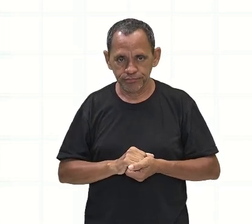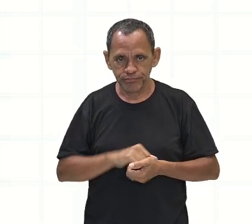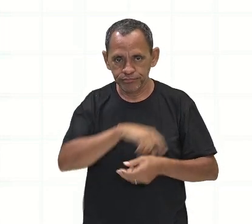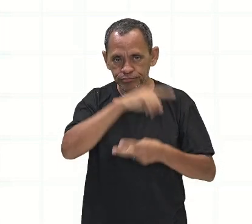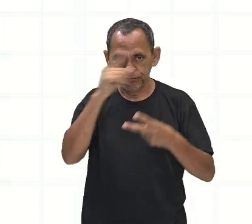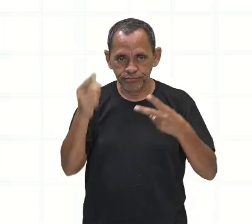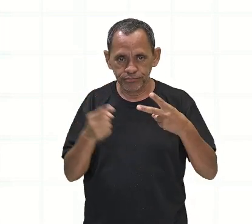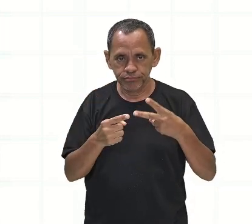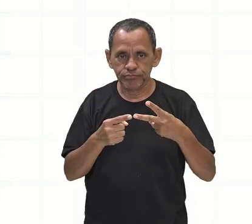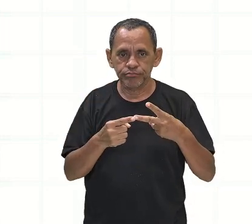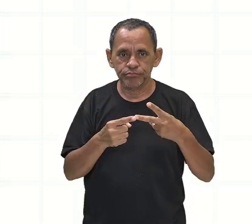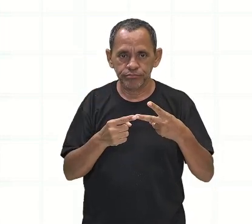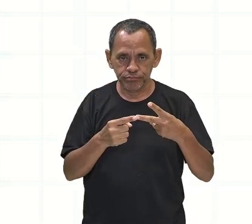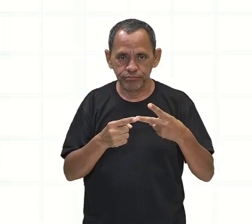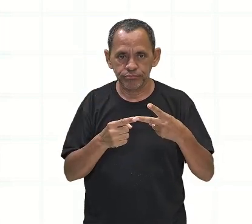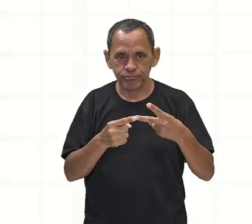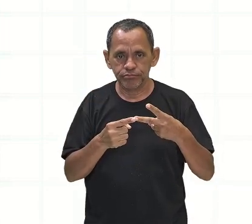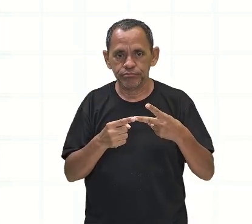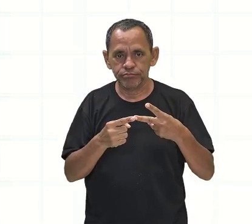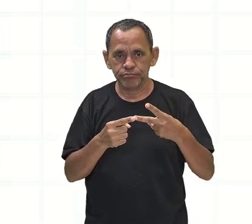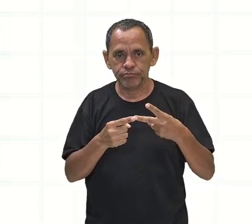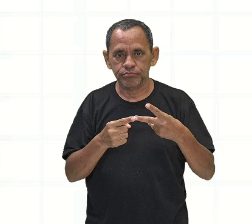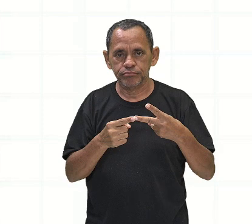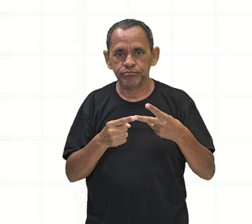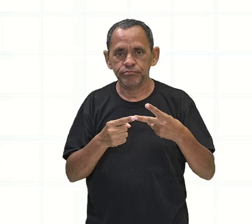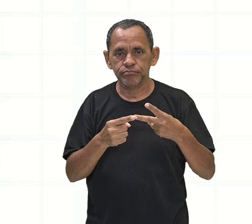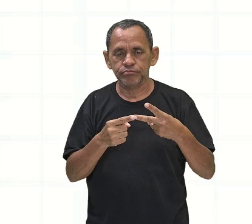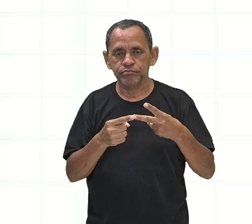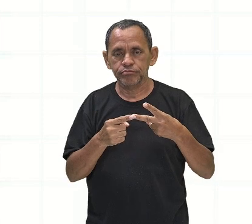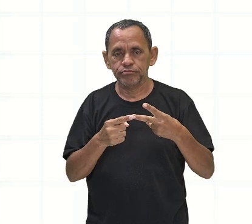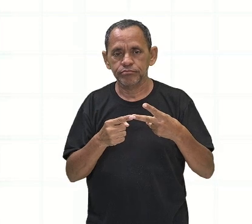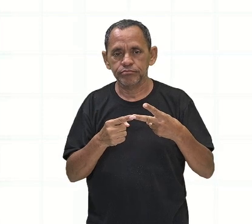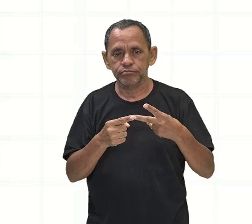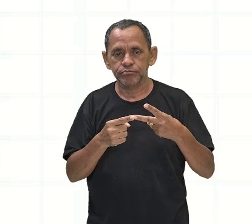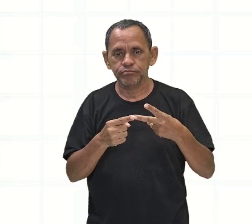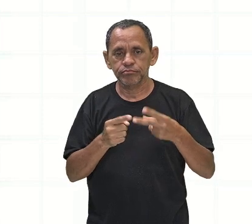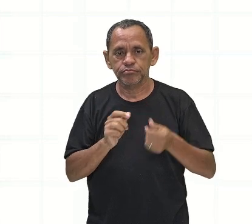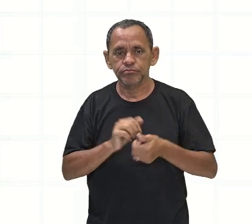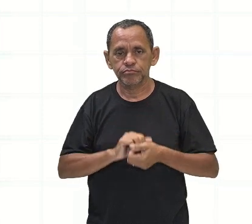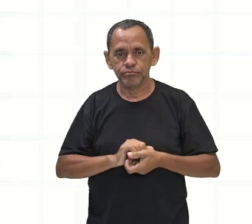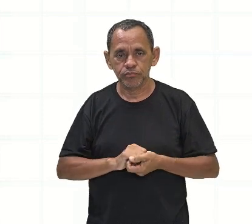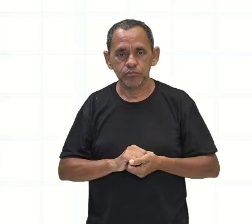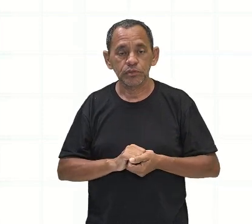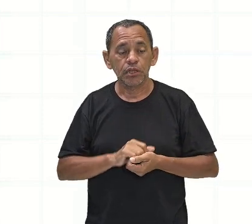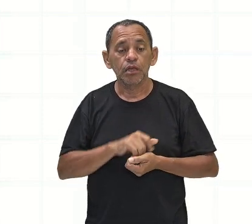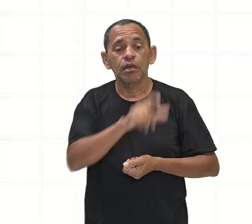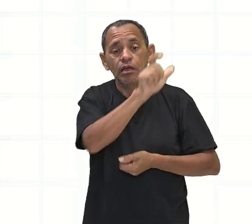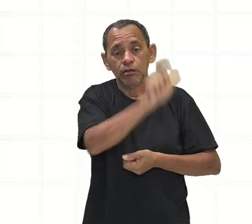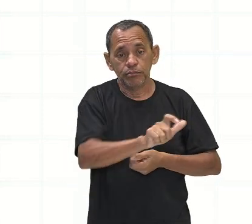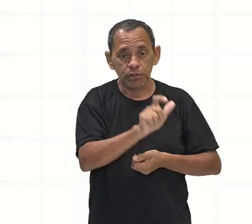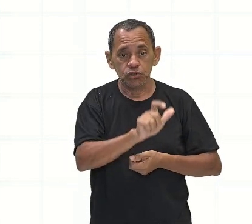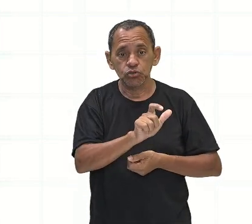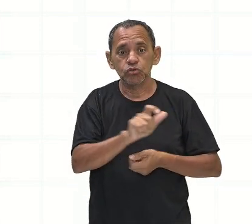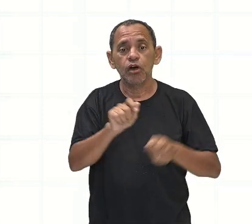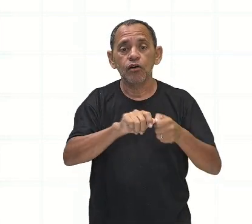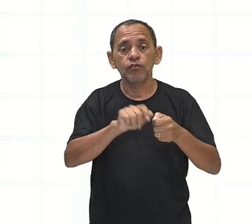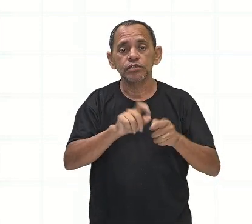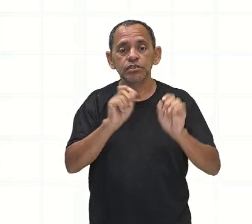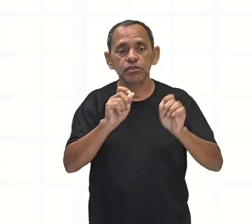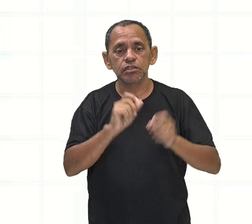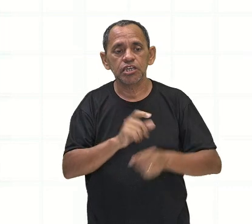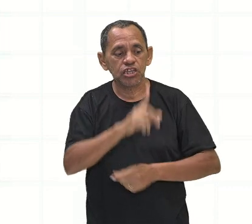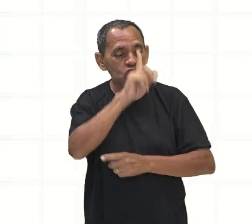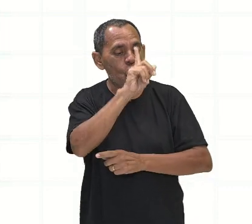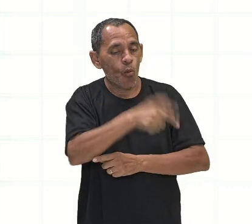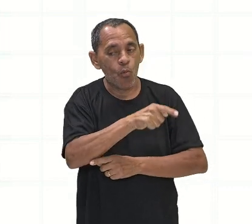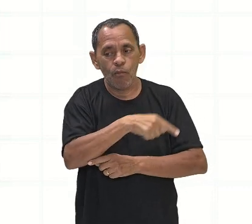E aí ele vai manifestar no seu enunciado a intenção de levar o interlocutor a agir conforme o que ele está dizendo. Então, se eu digo para vocês, eu ordeno